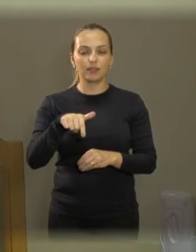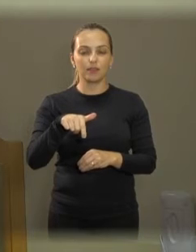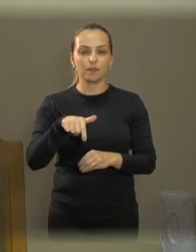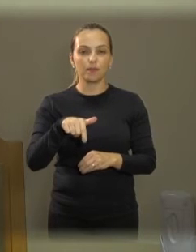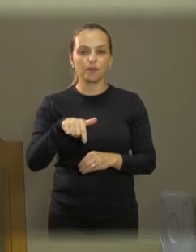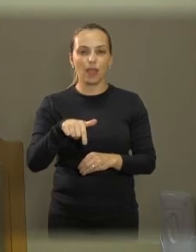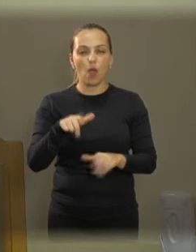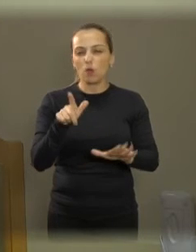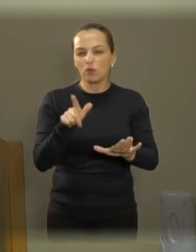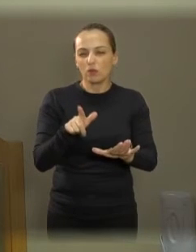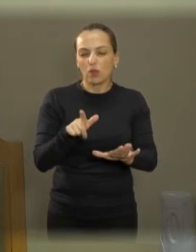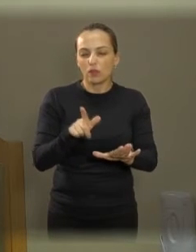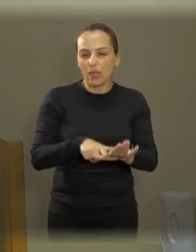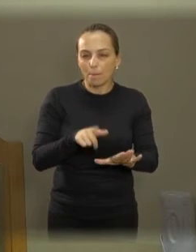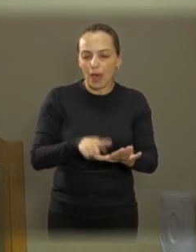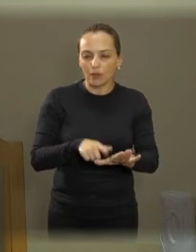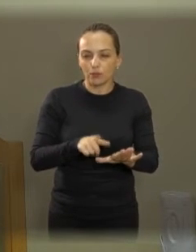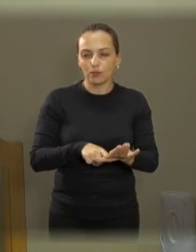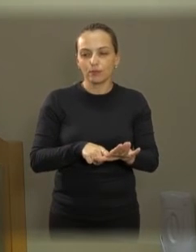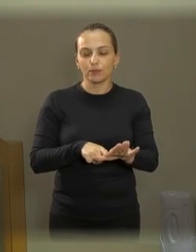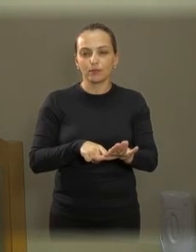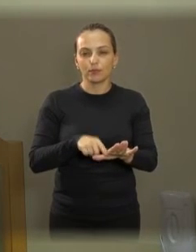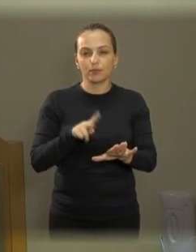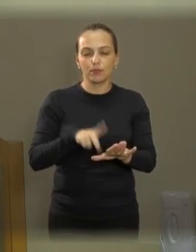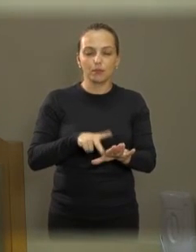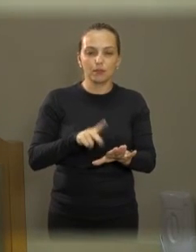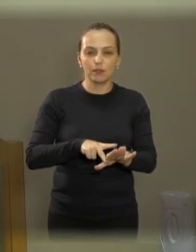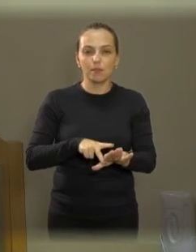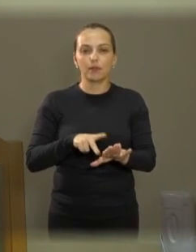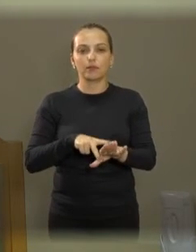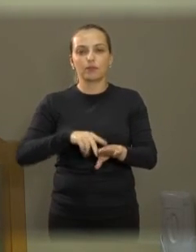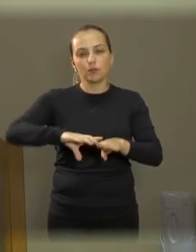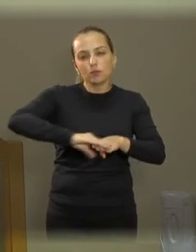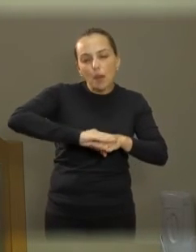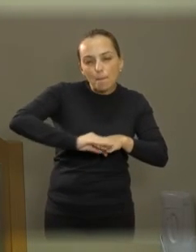é um tênis. É um tênis.